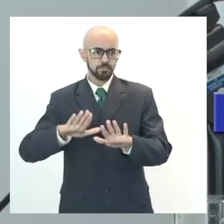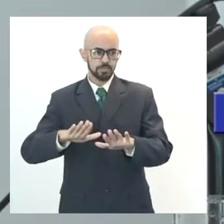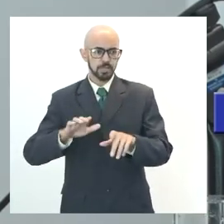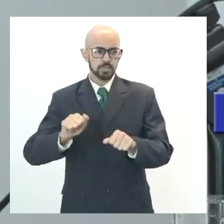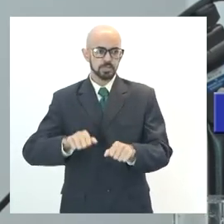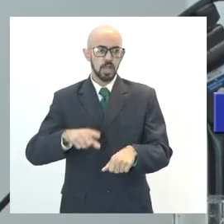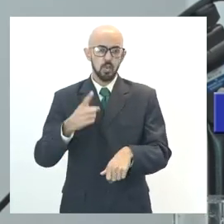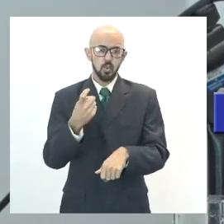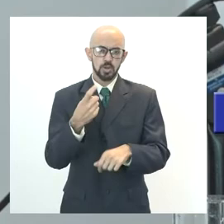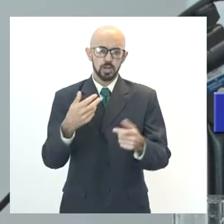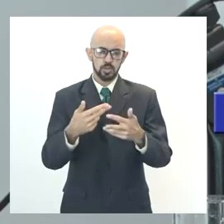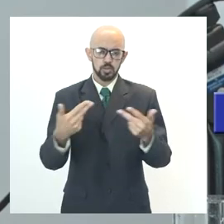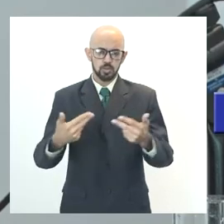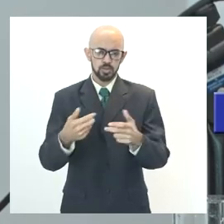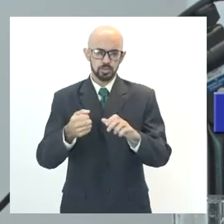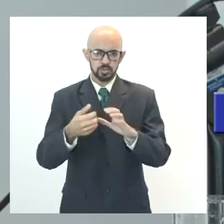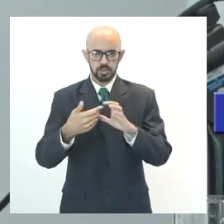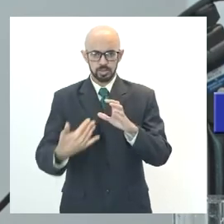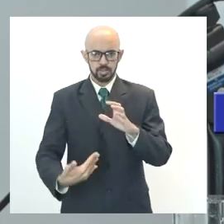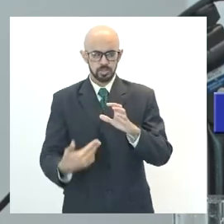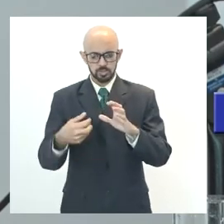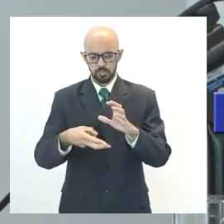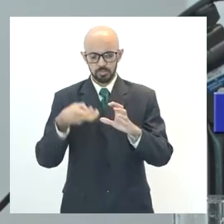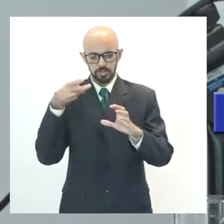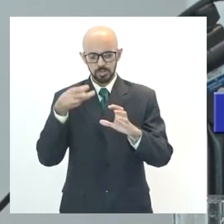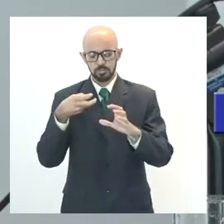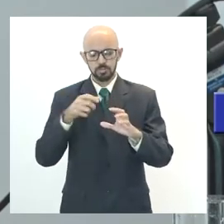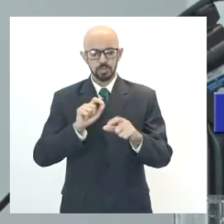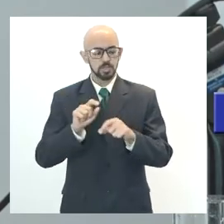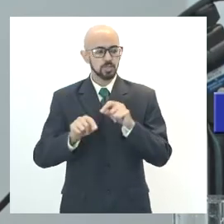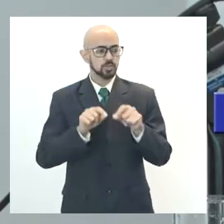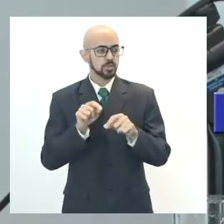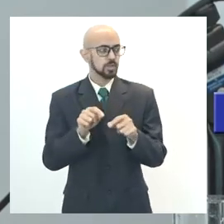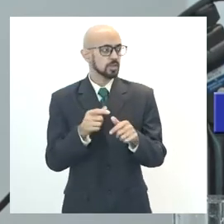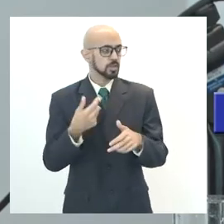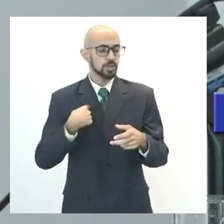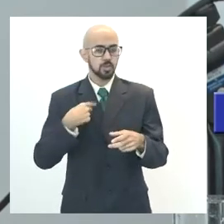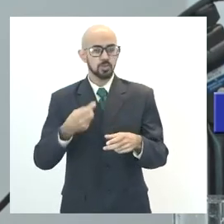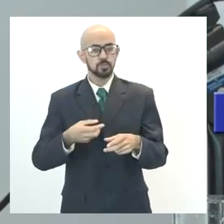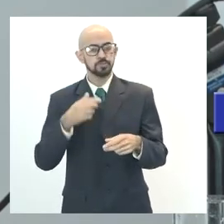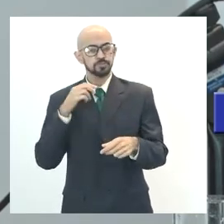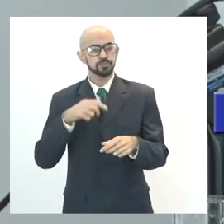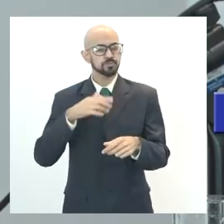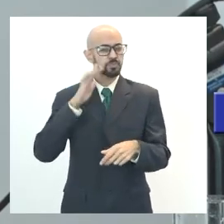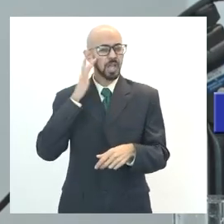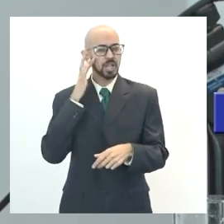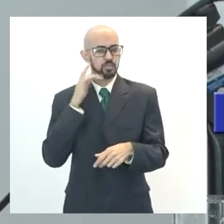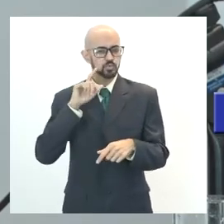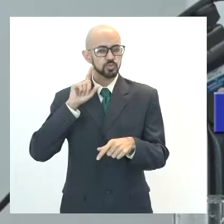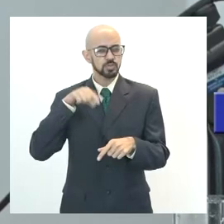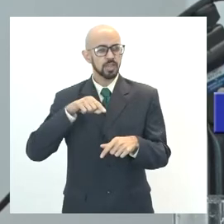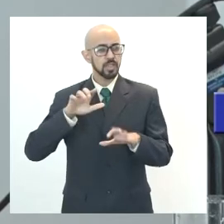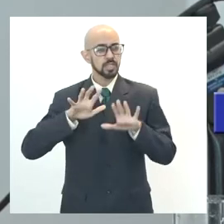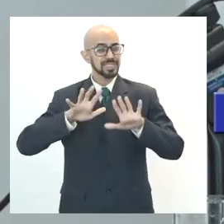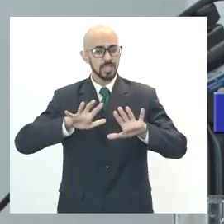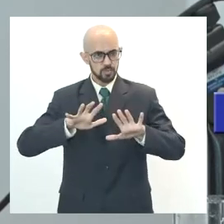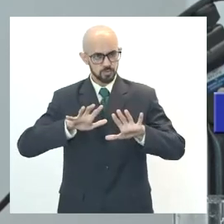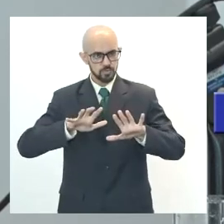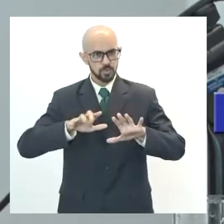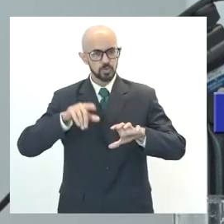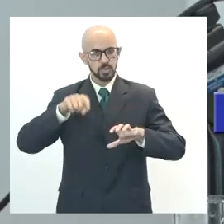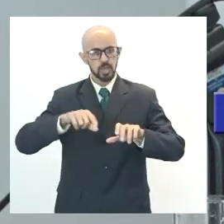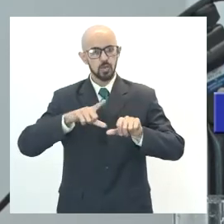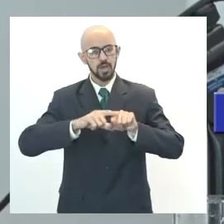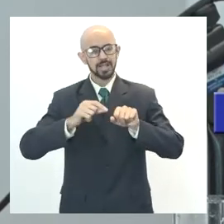coisa que observei durante a pegue toda eu achei muito muito terrível é com relação ao Artigo